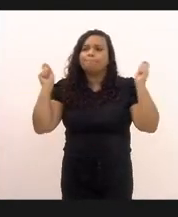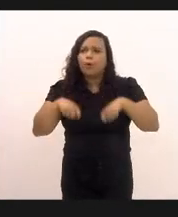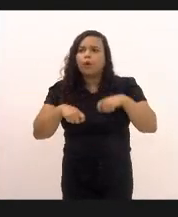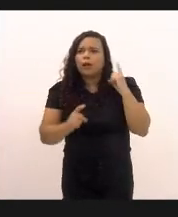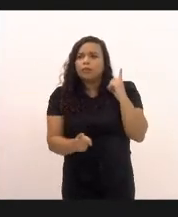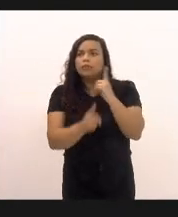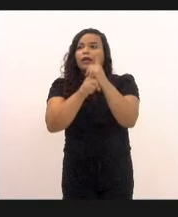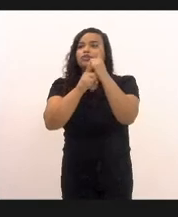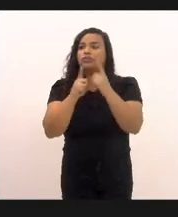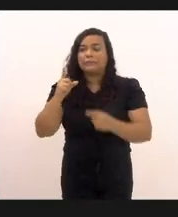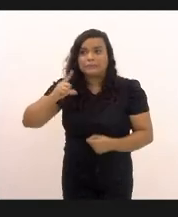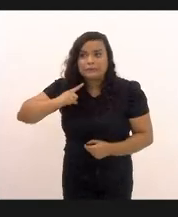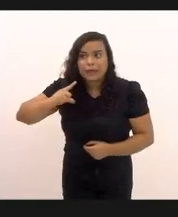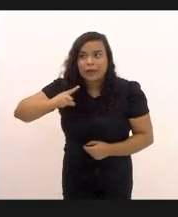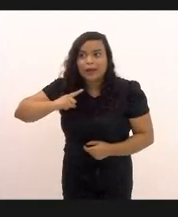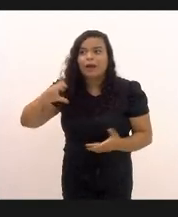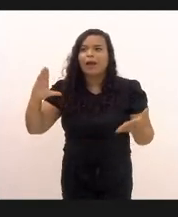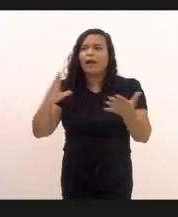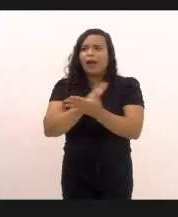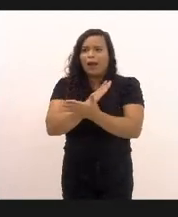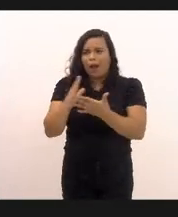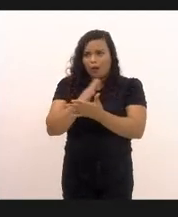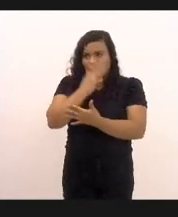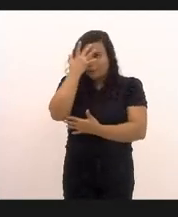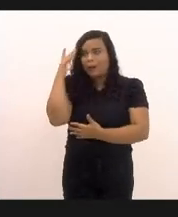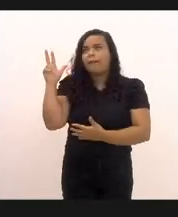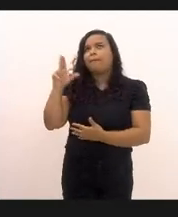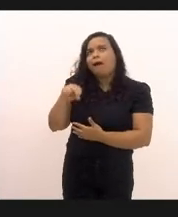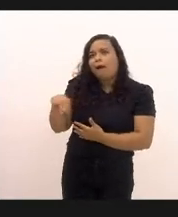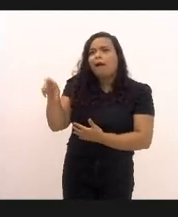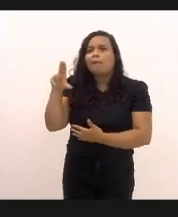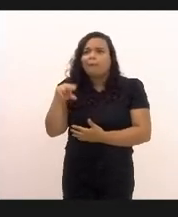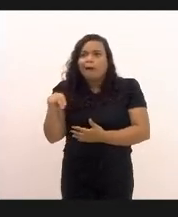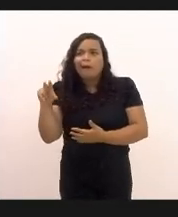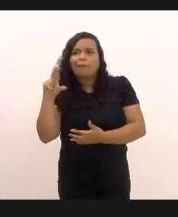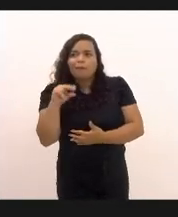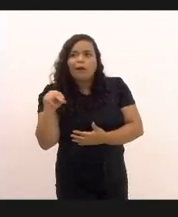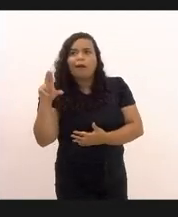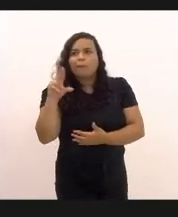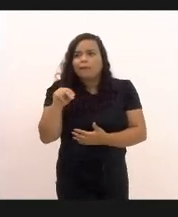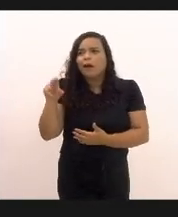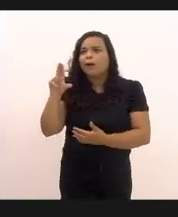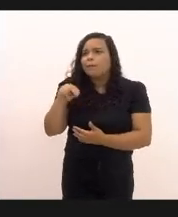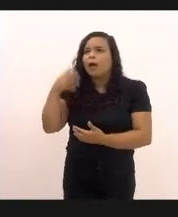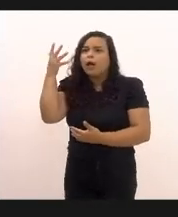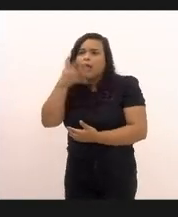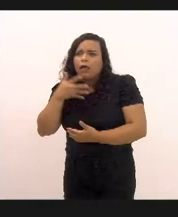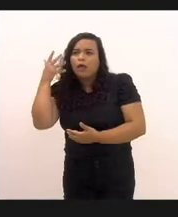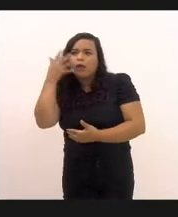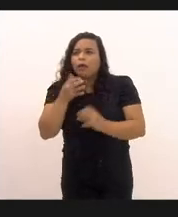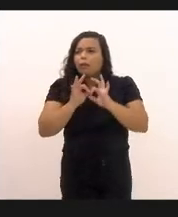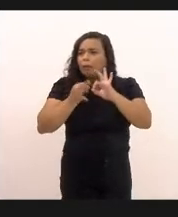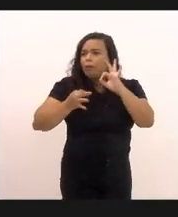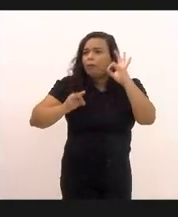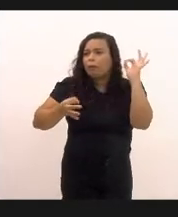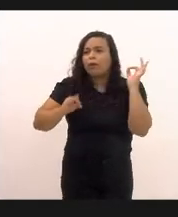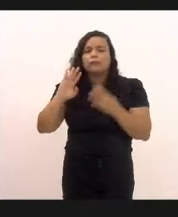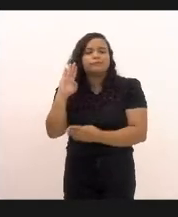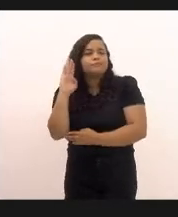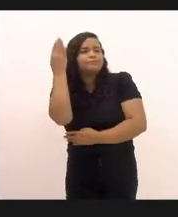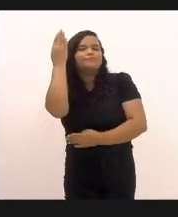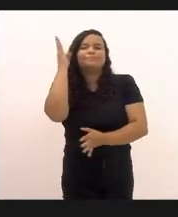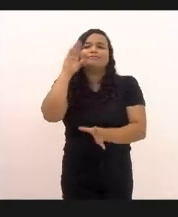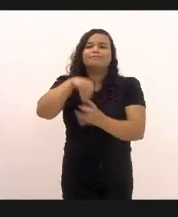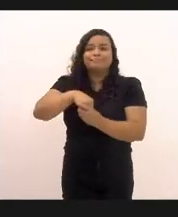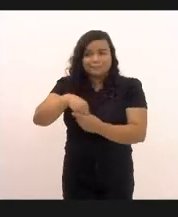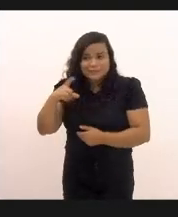identificar entre nós alguns demagogos com discursos repletos de hipocrisia.